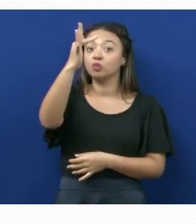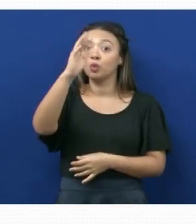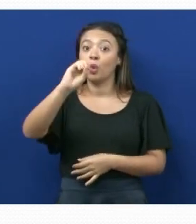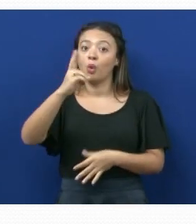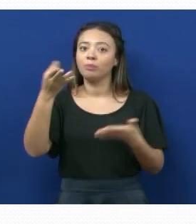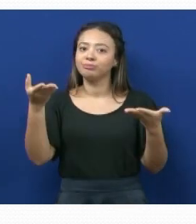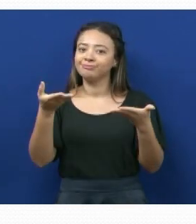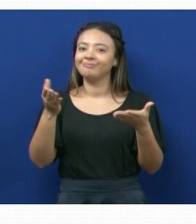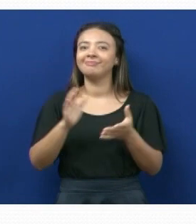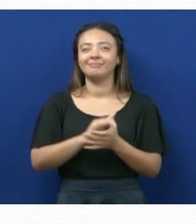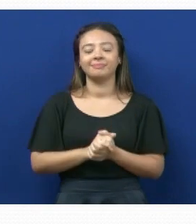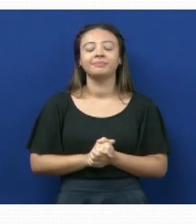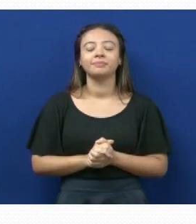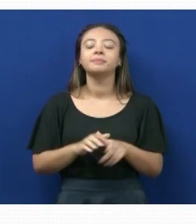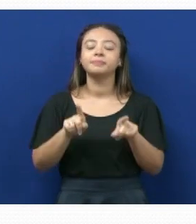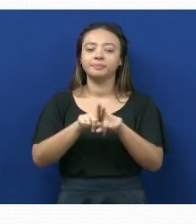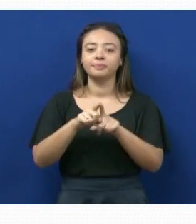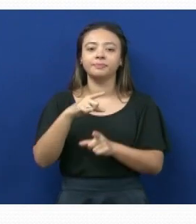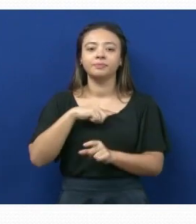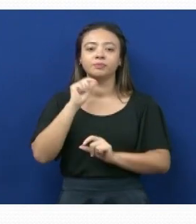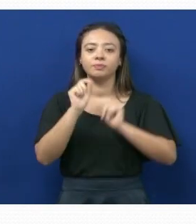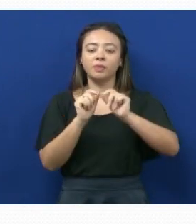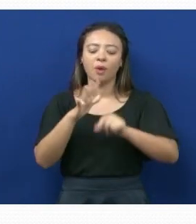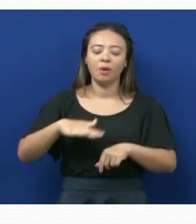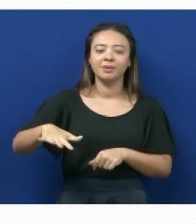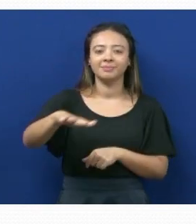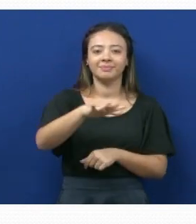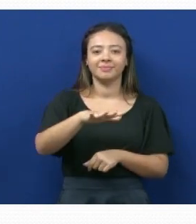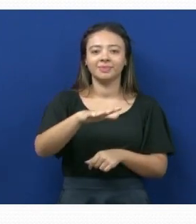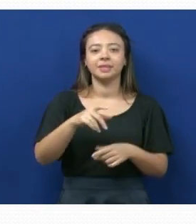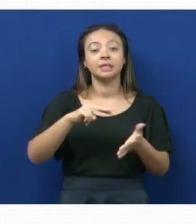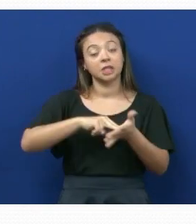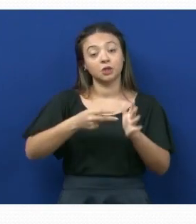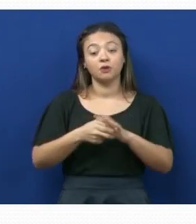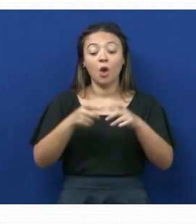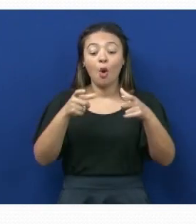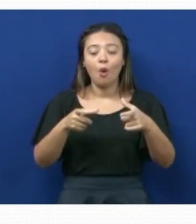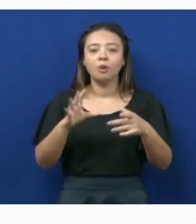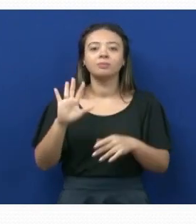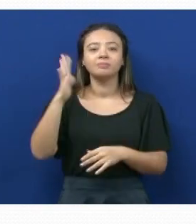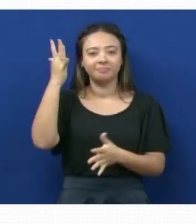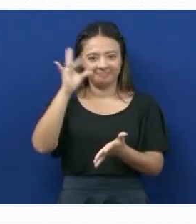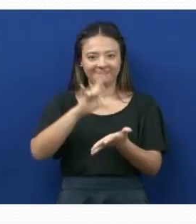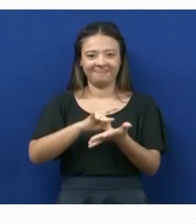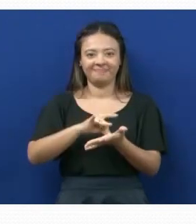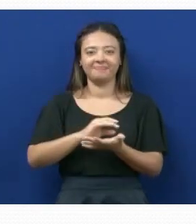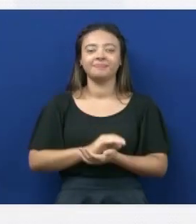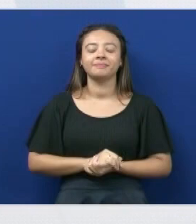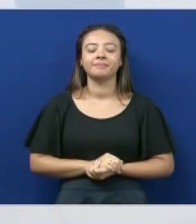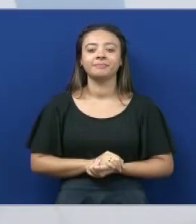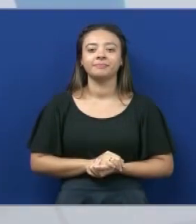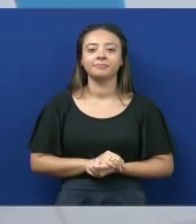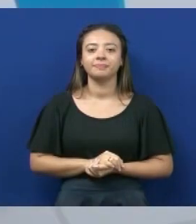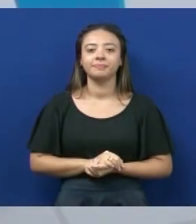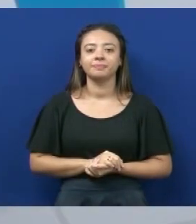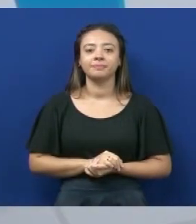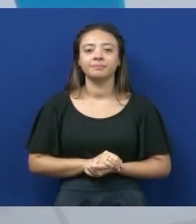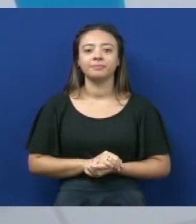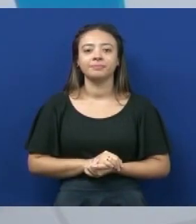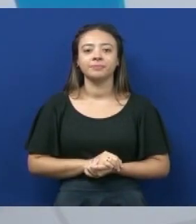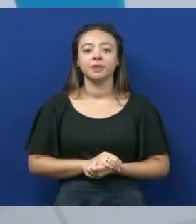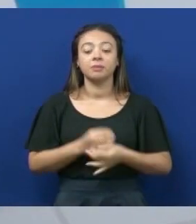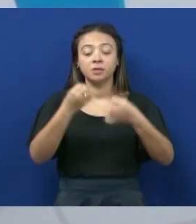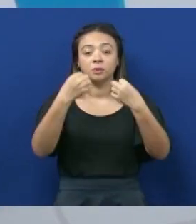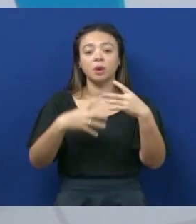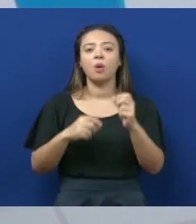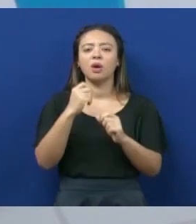assim também. Também temos o espaço, que é onde a história acontece, onde acontecem os fatos. Vamos para os